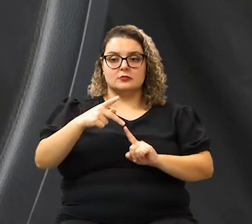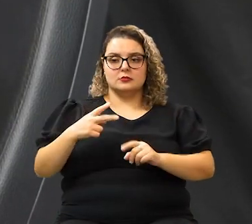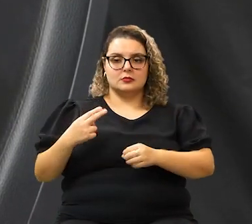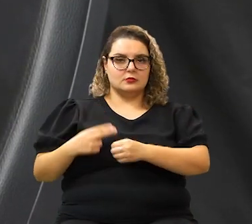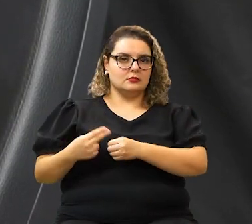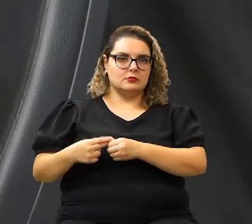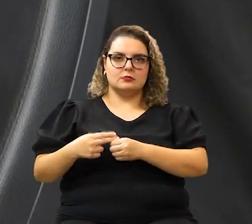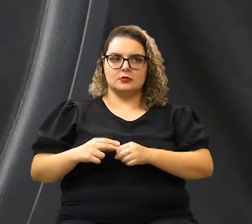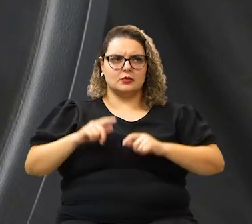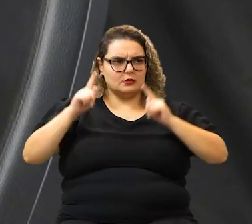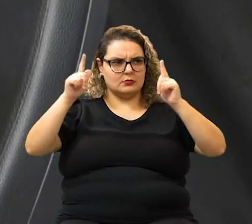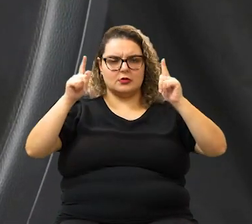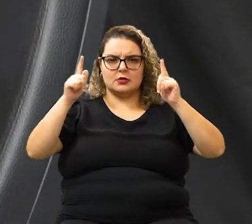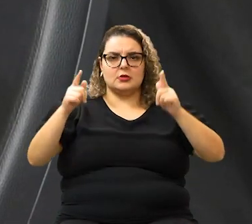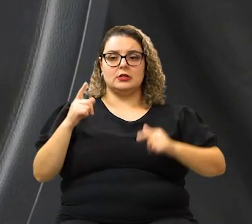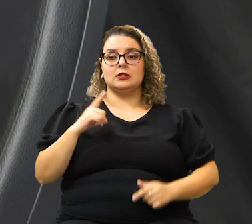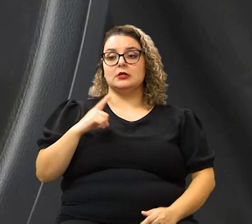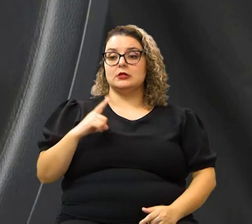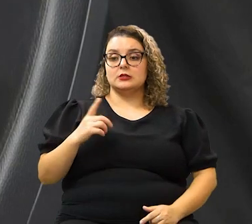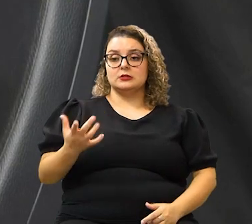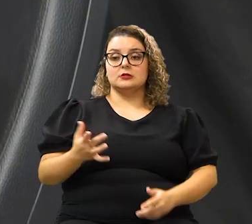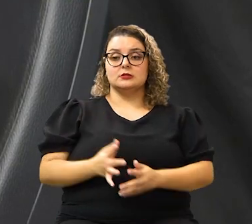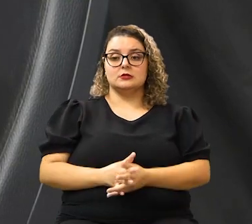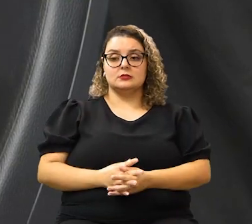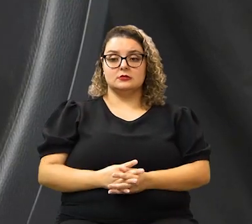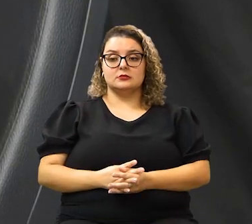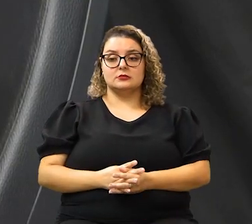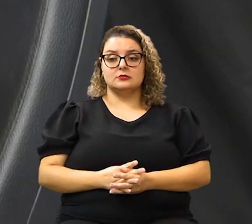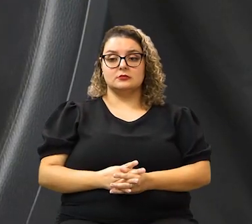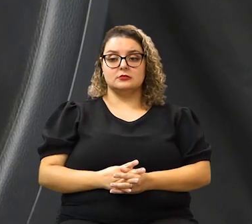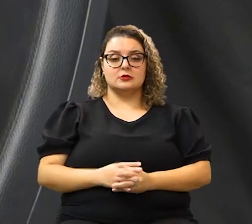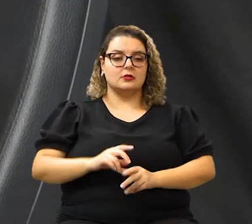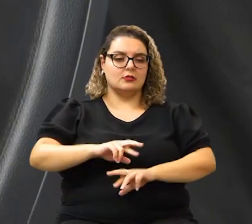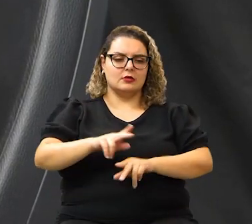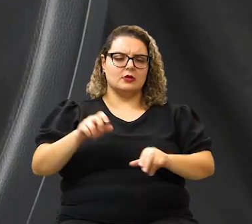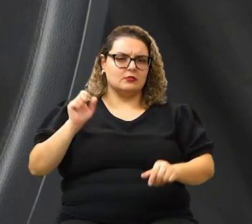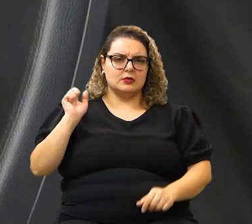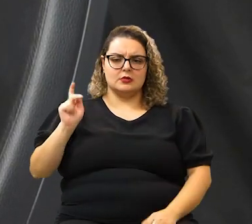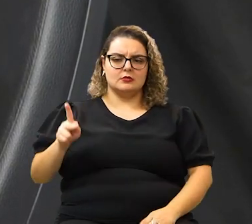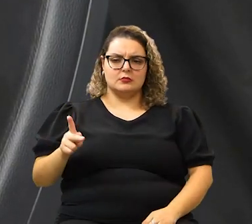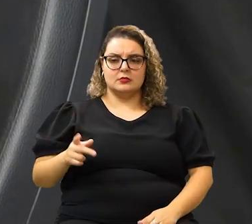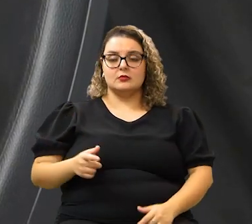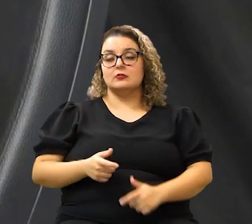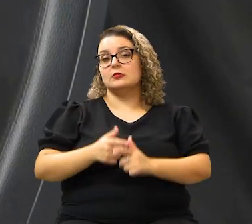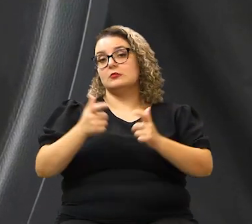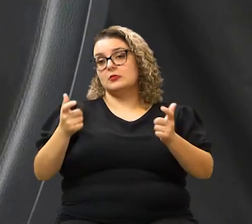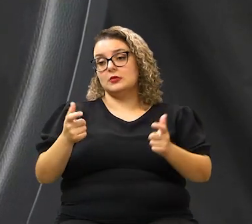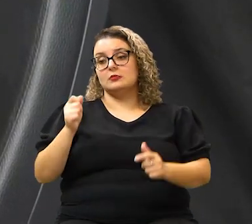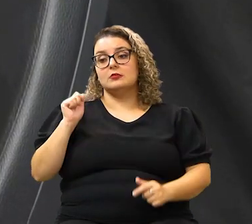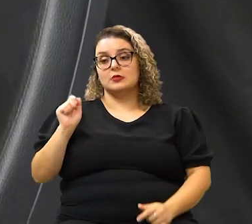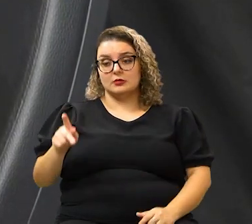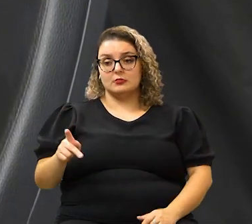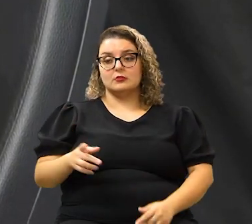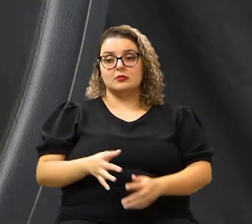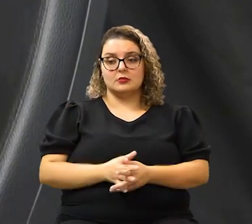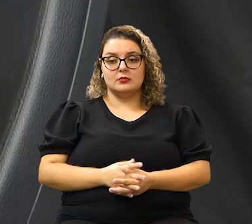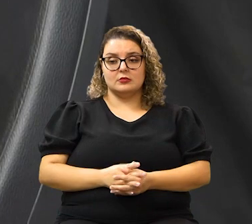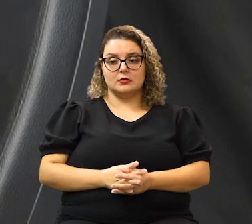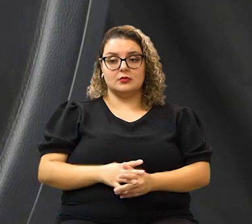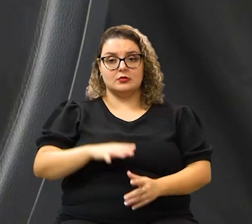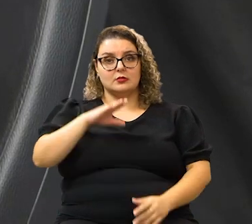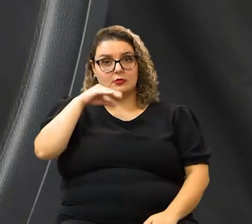teve uma corrida às aposentadorias, que foi uma corrida muito grande às aposentadorias, seja de funcionários, seja de professores,